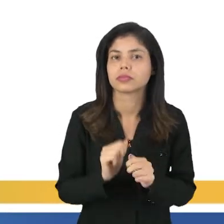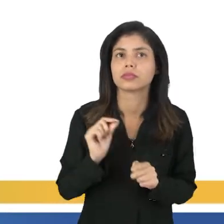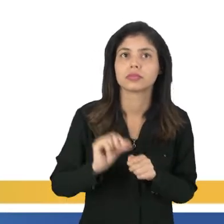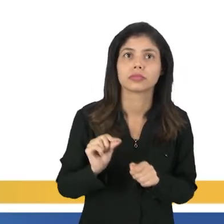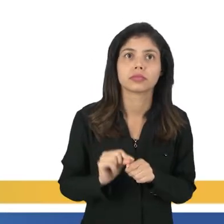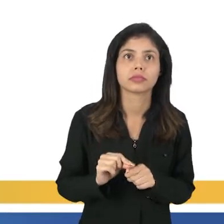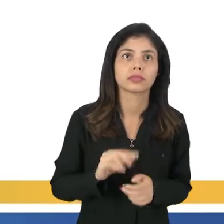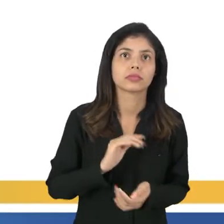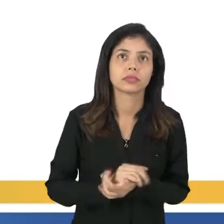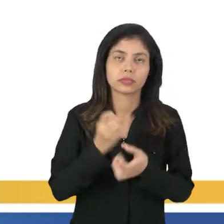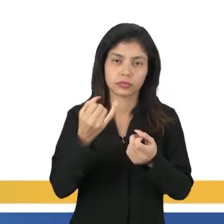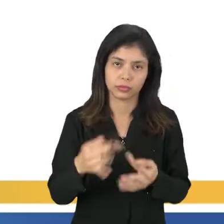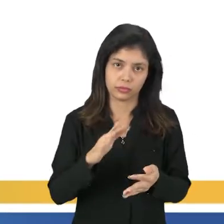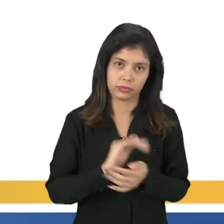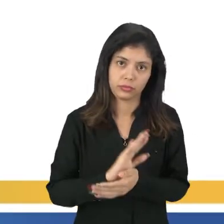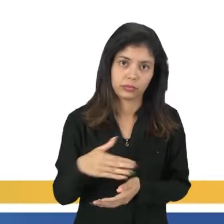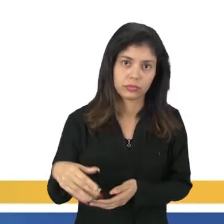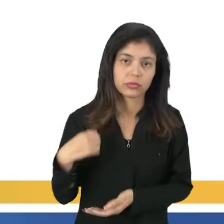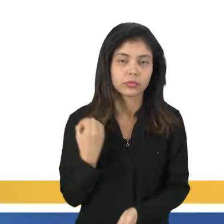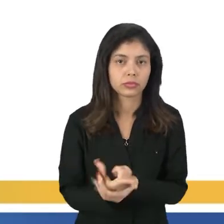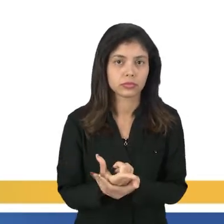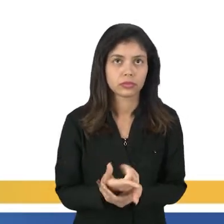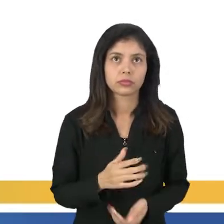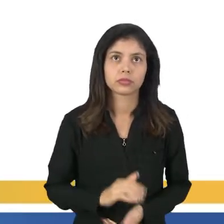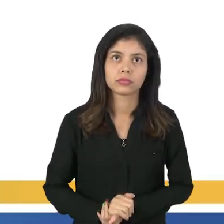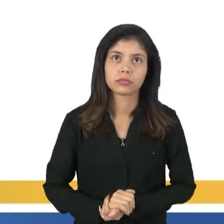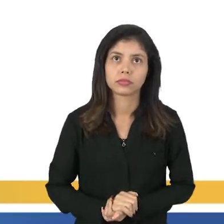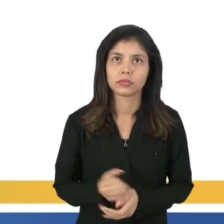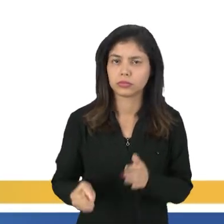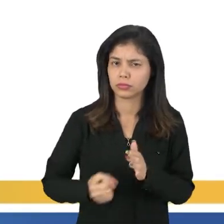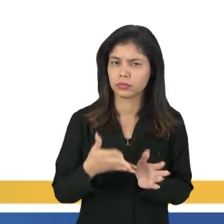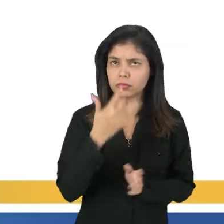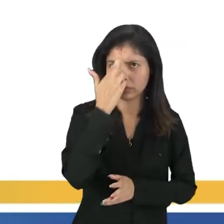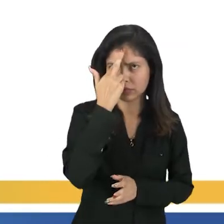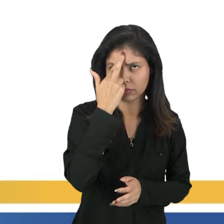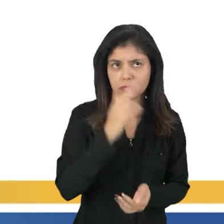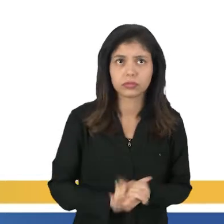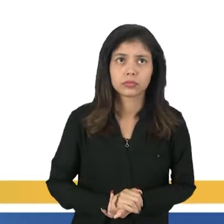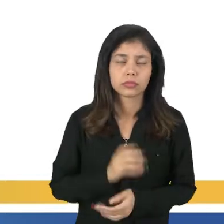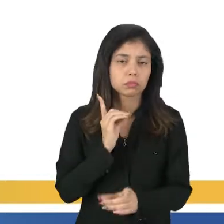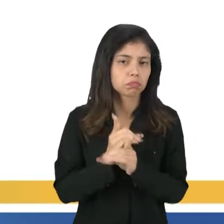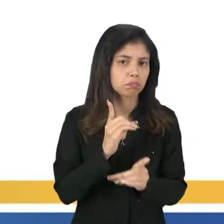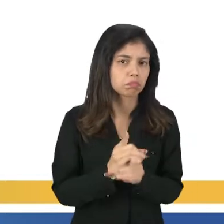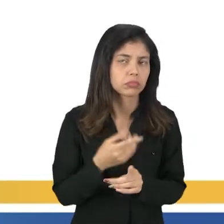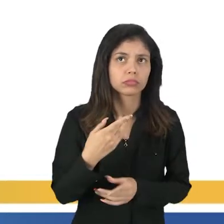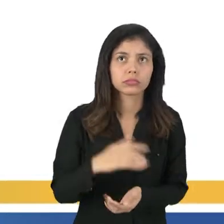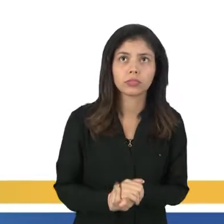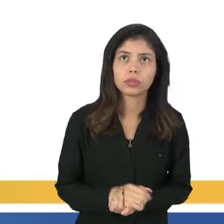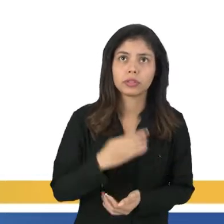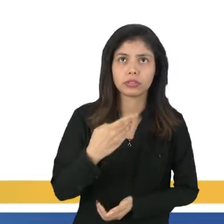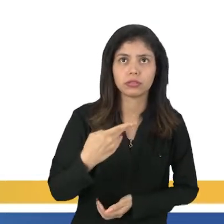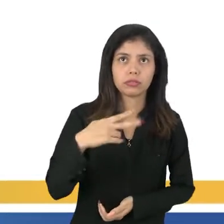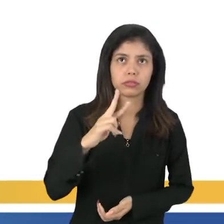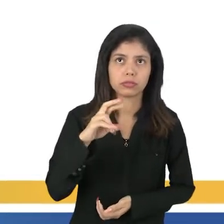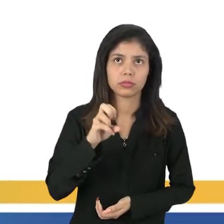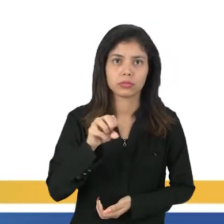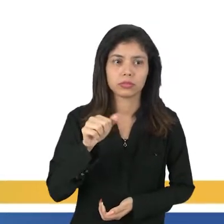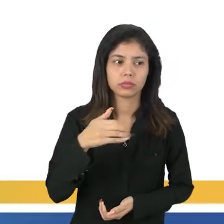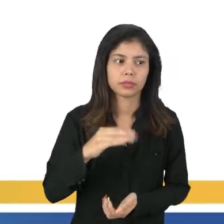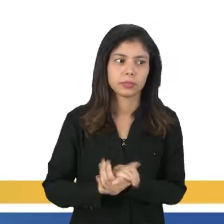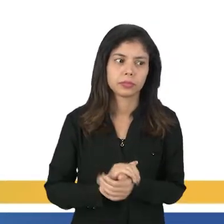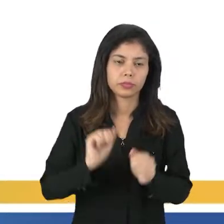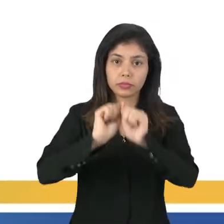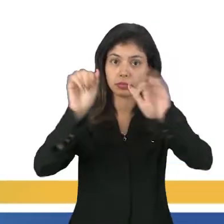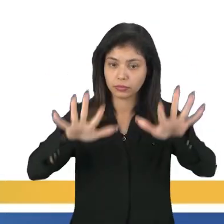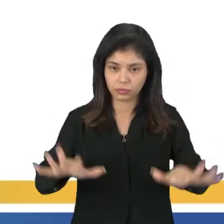fazer a seguinte menção, né? Quando compramos, é muito comum encontrarmos promoções em que se oferecem descontos